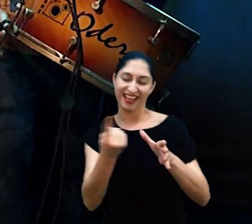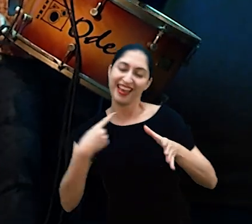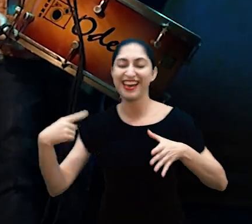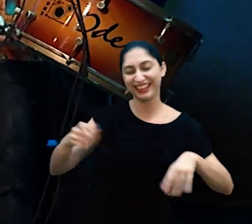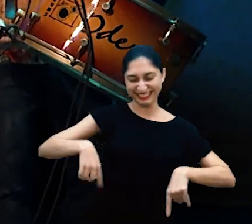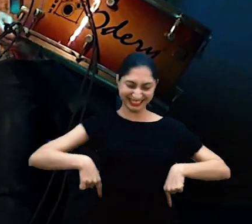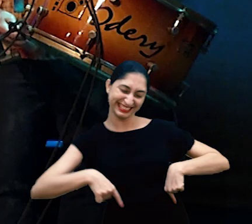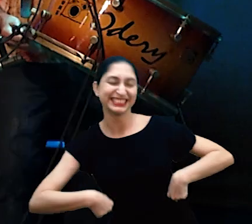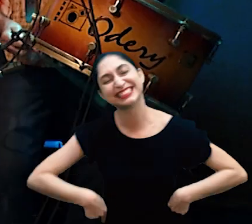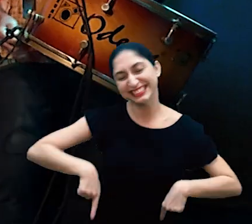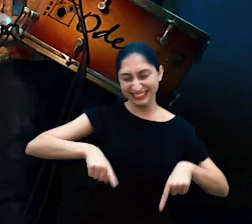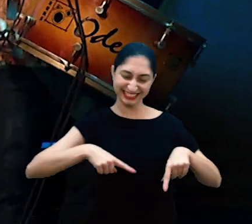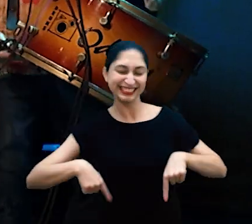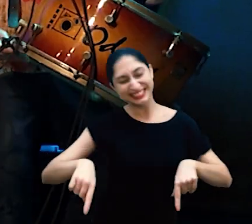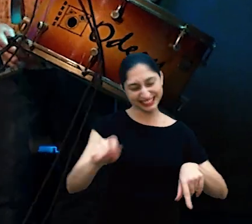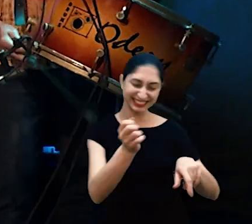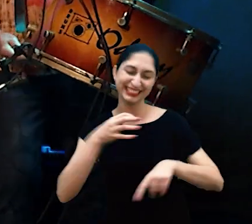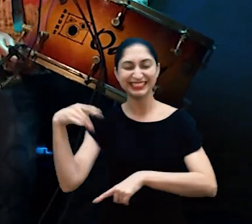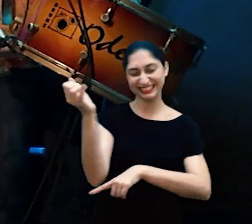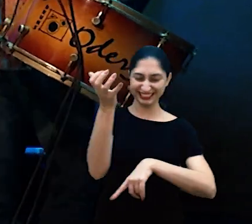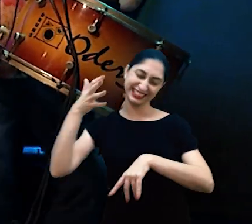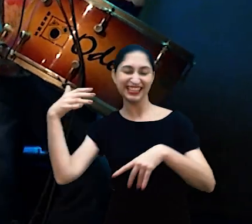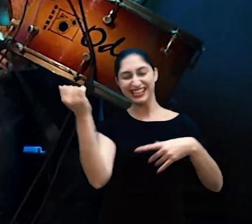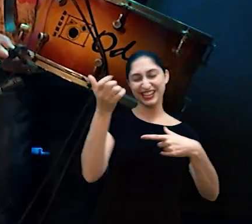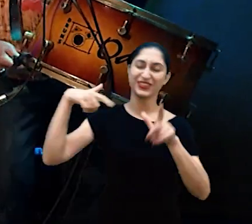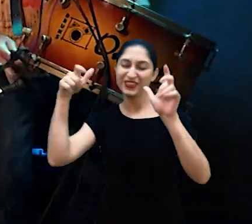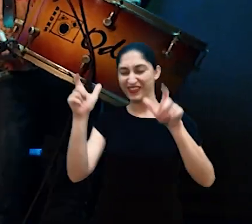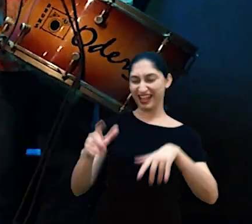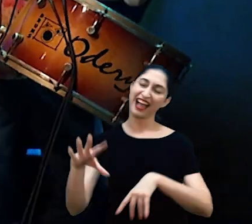rolar nas cadeiras, ruliça, bambeira na cana do